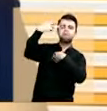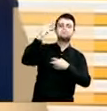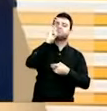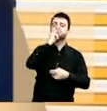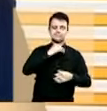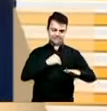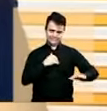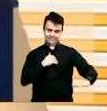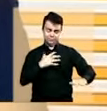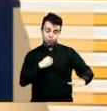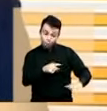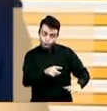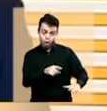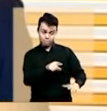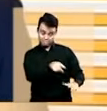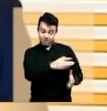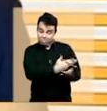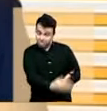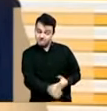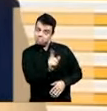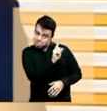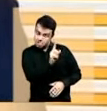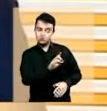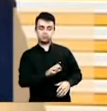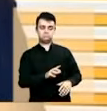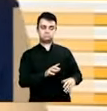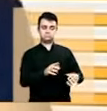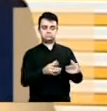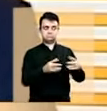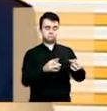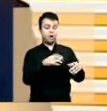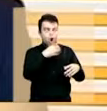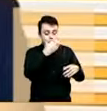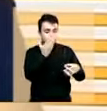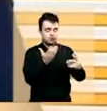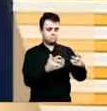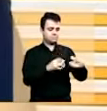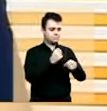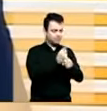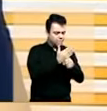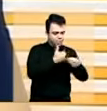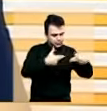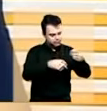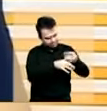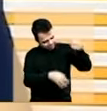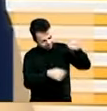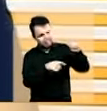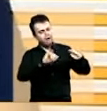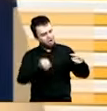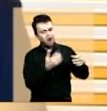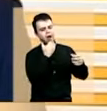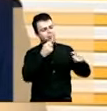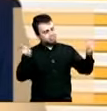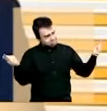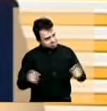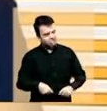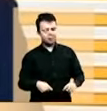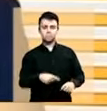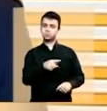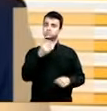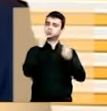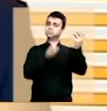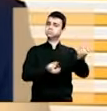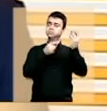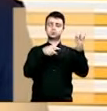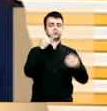olha, filho, isso aqui não deve ser desperdiçado. O talo do alimento dá para aproveitar. Olha que